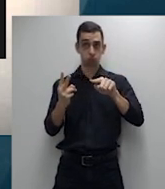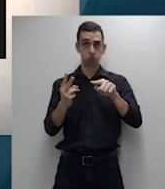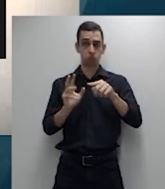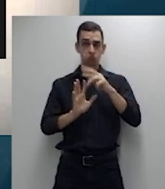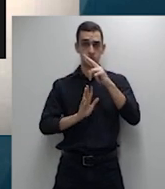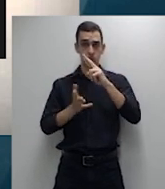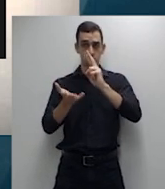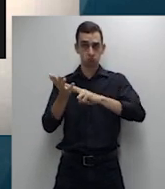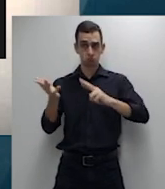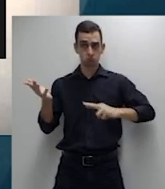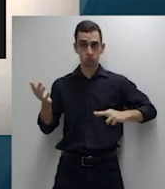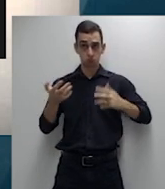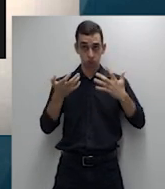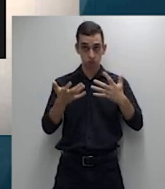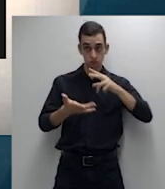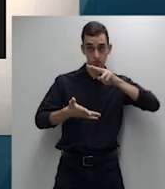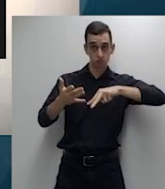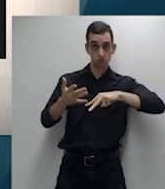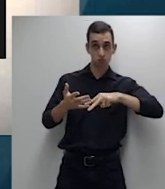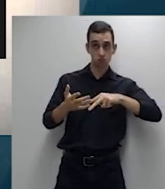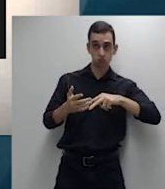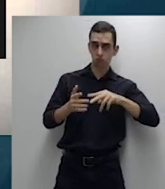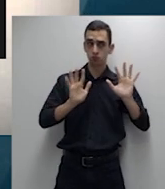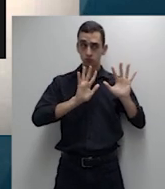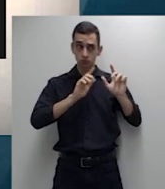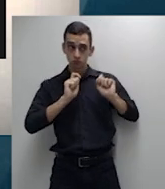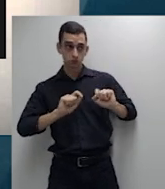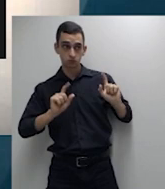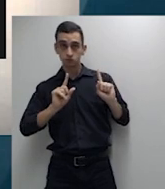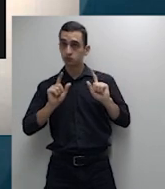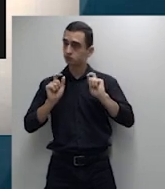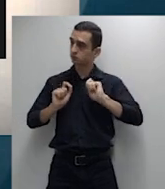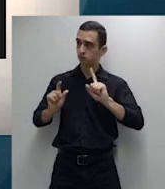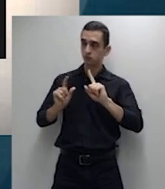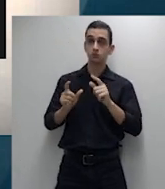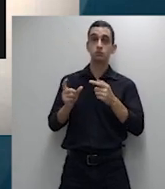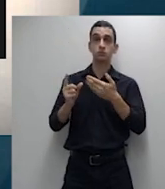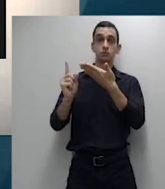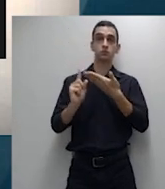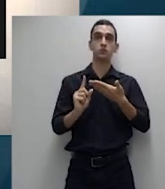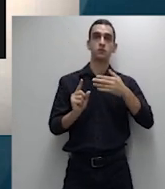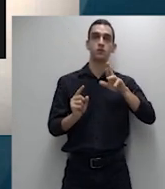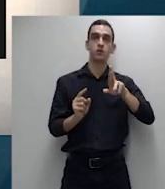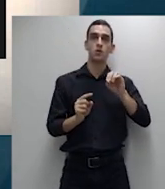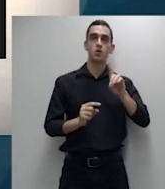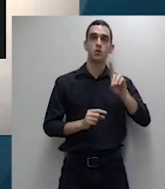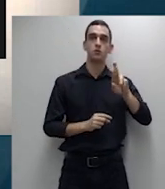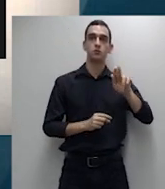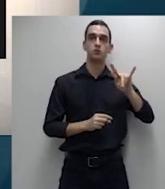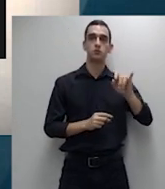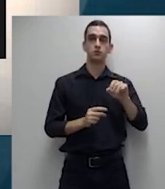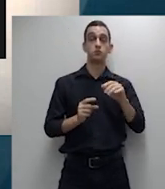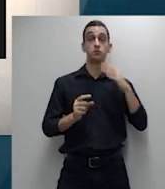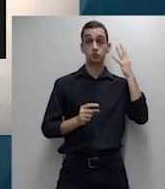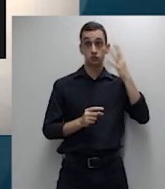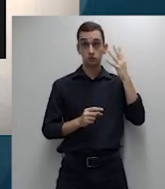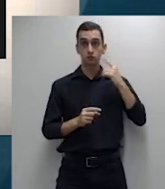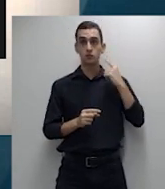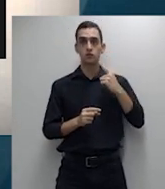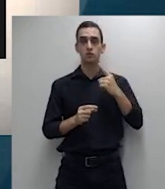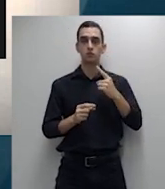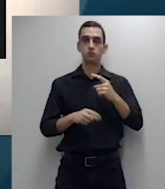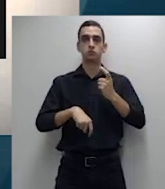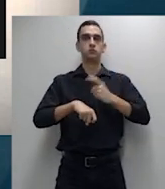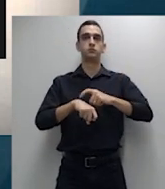bom então já são oral a começar o Rodrigo pelo prazo regimental de